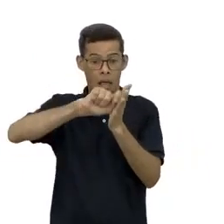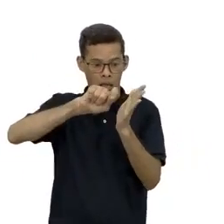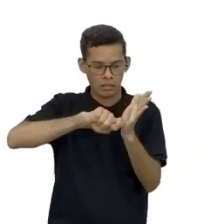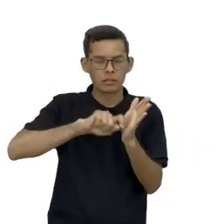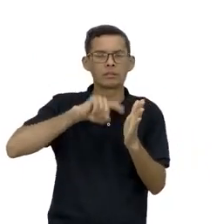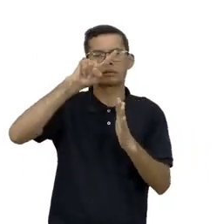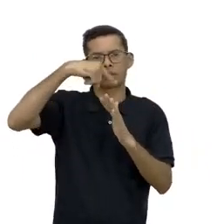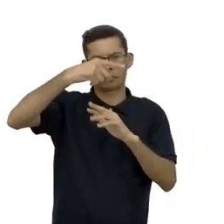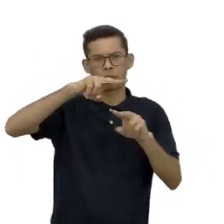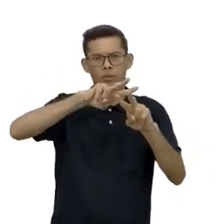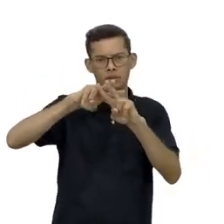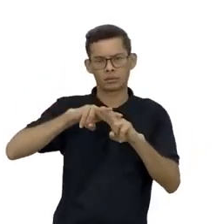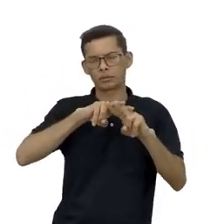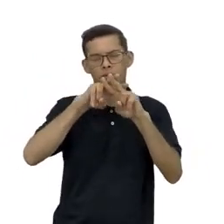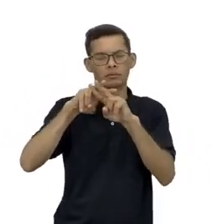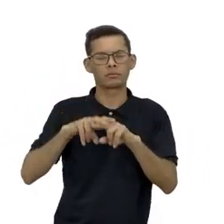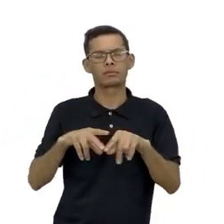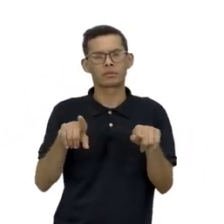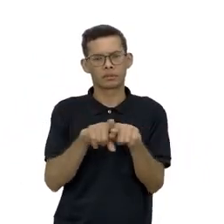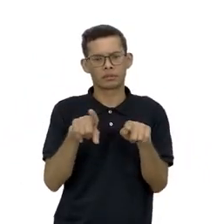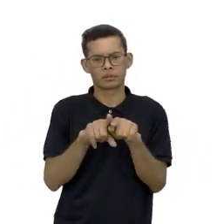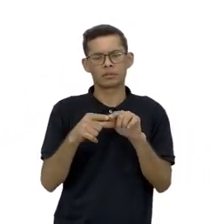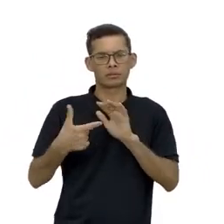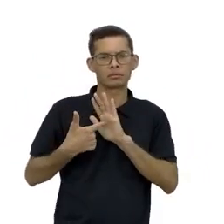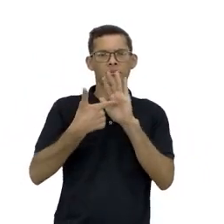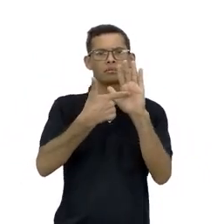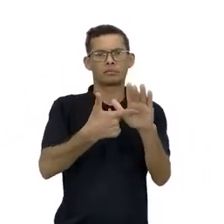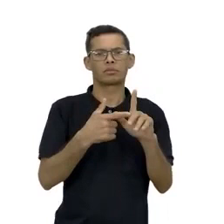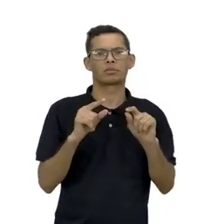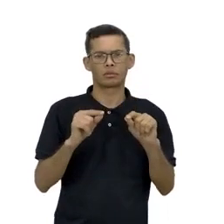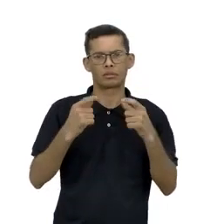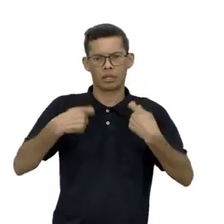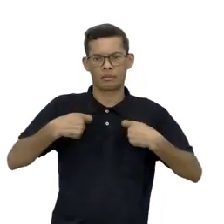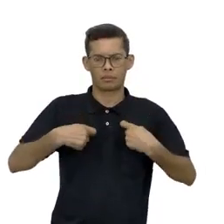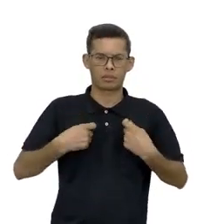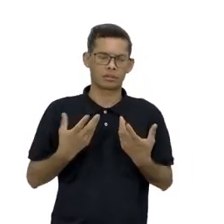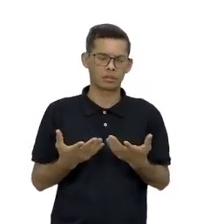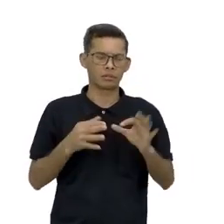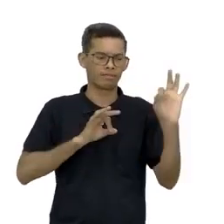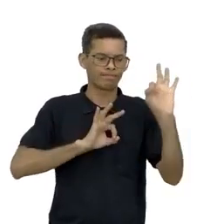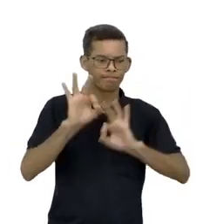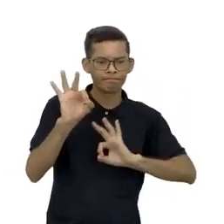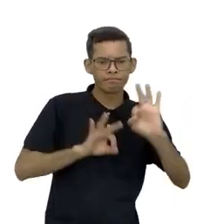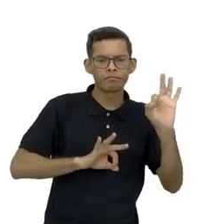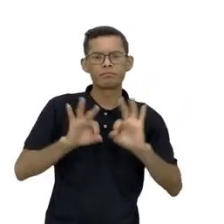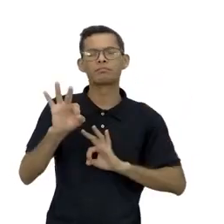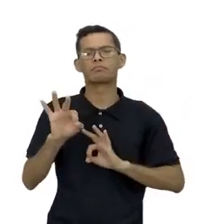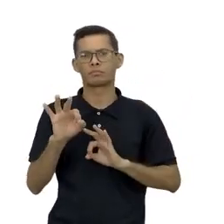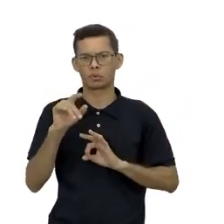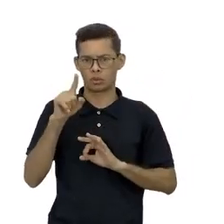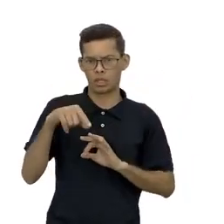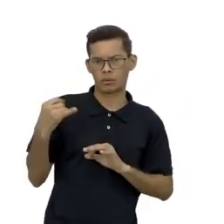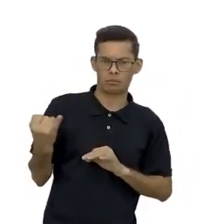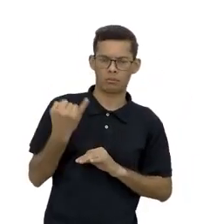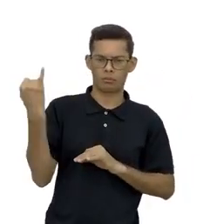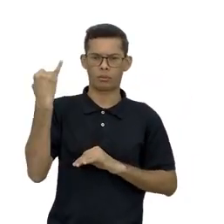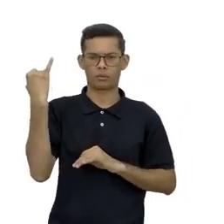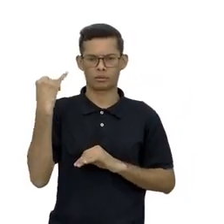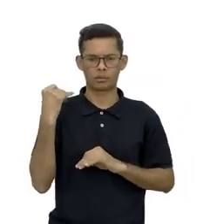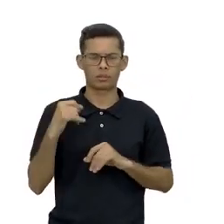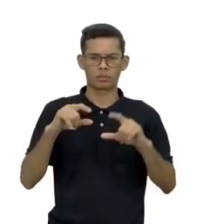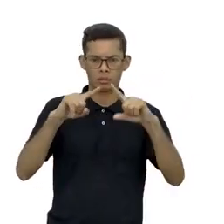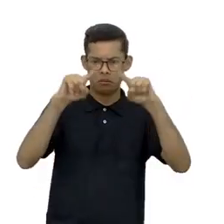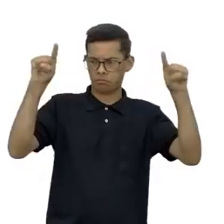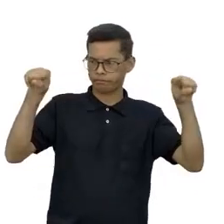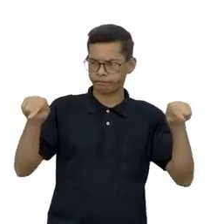escreverão e apresentar o que foi necessário, ajustar, né, o que foi necessário. O quadro